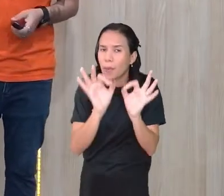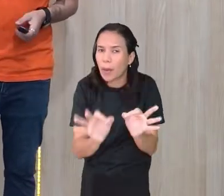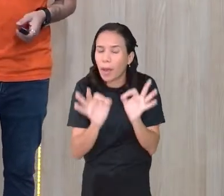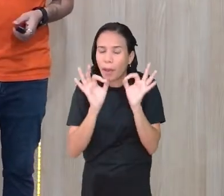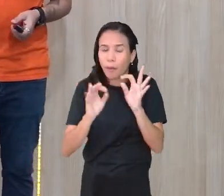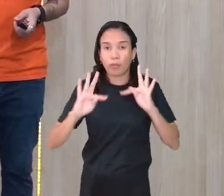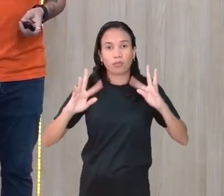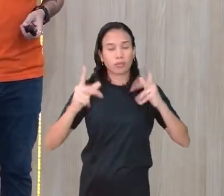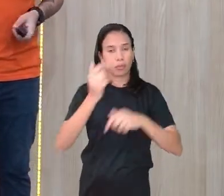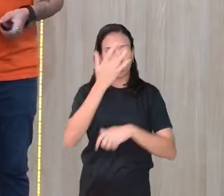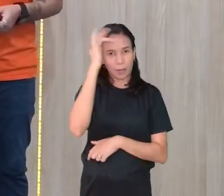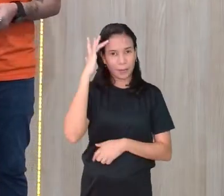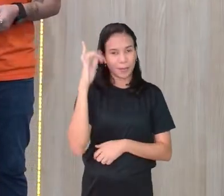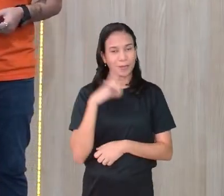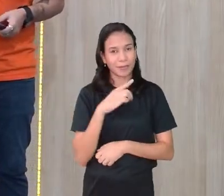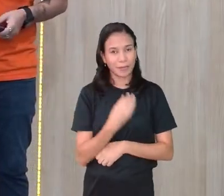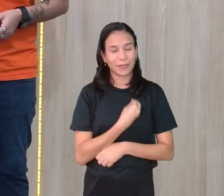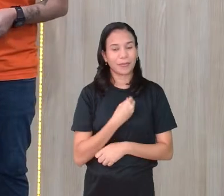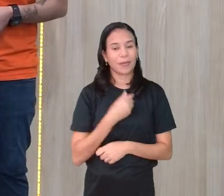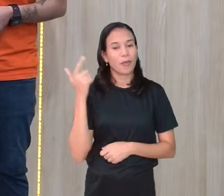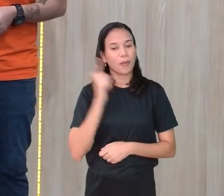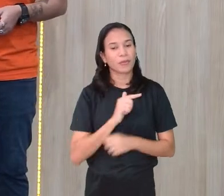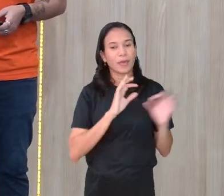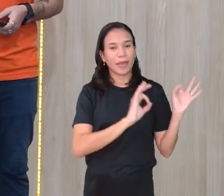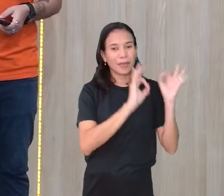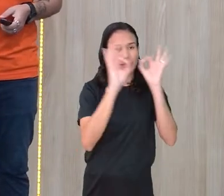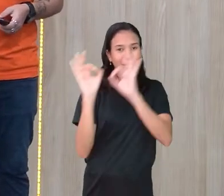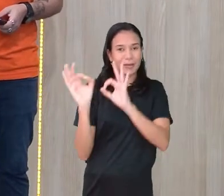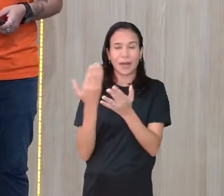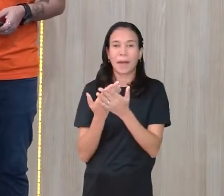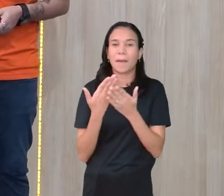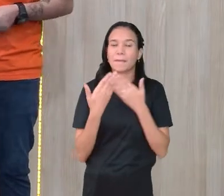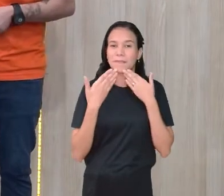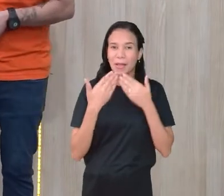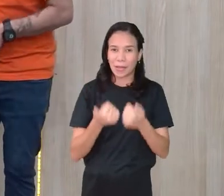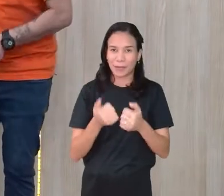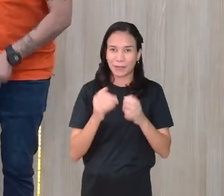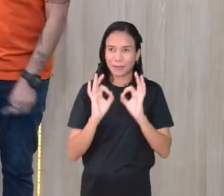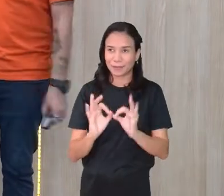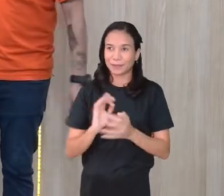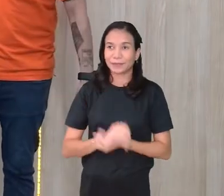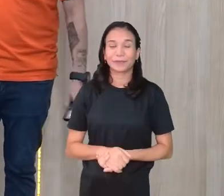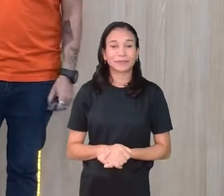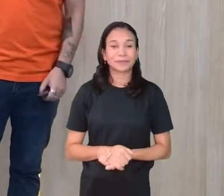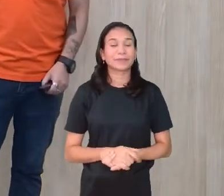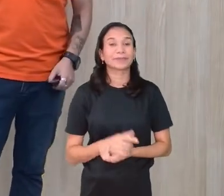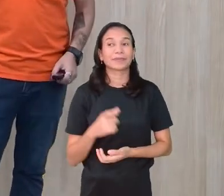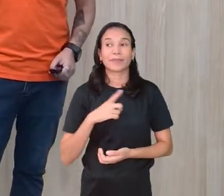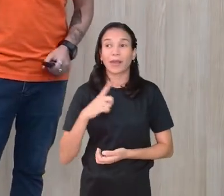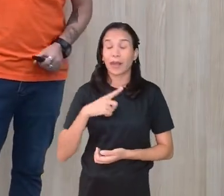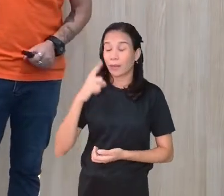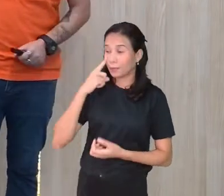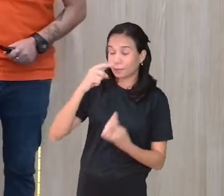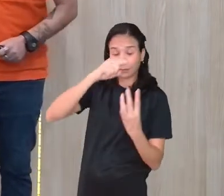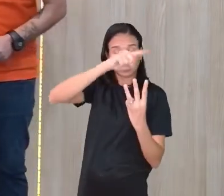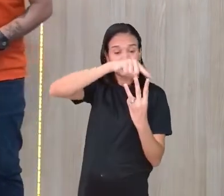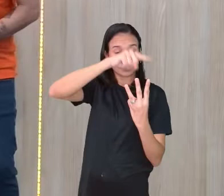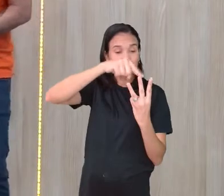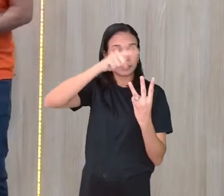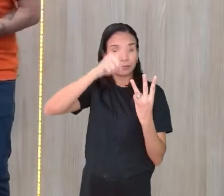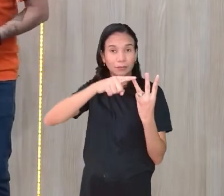para todo mundo aí poder assistir às aulas de forma bem legal, tá certo? Então, ó, Carol, Patrícia